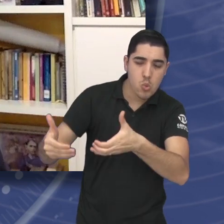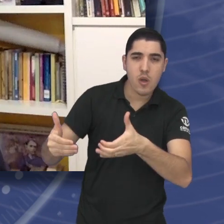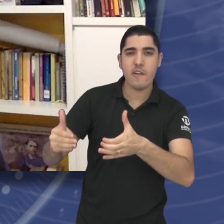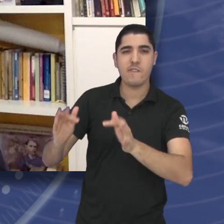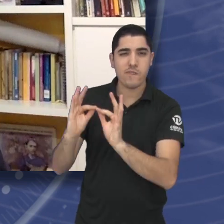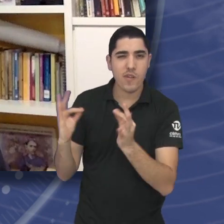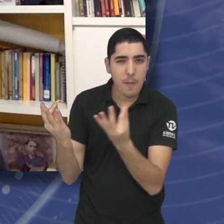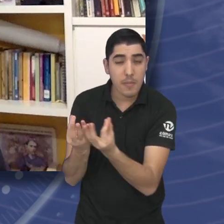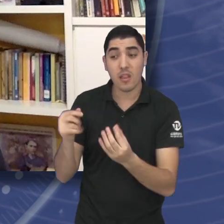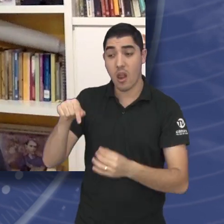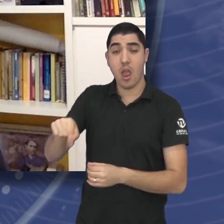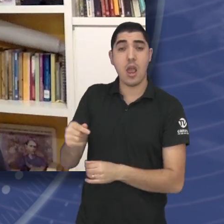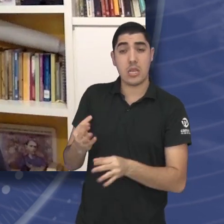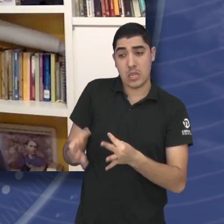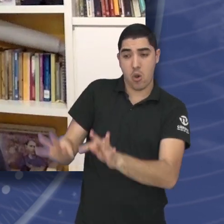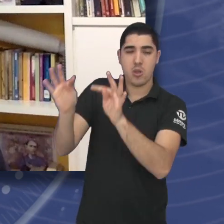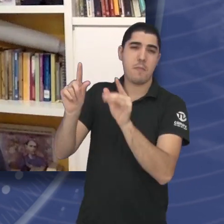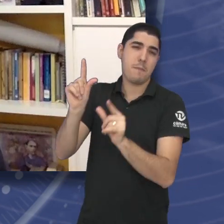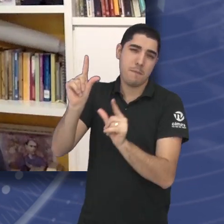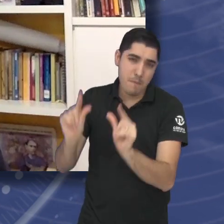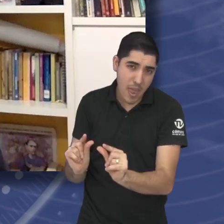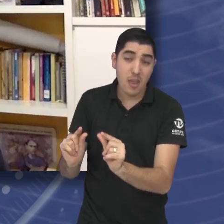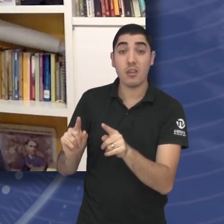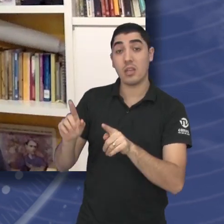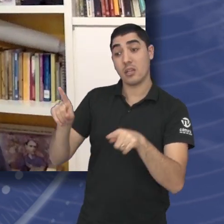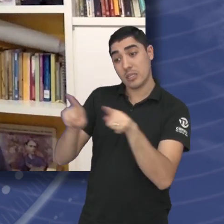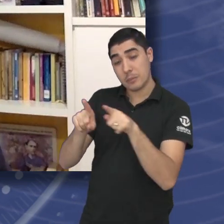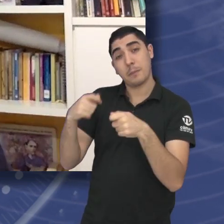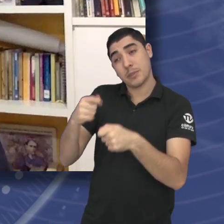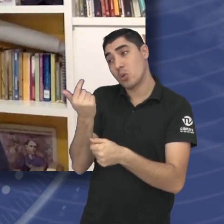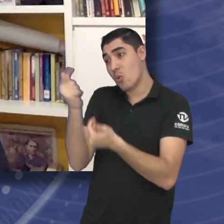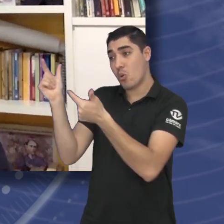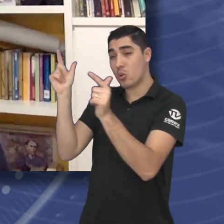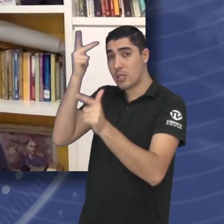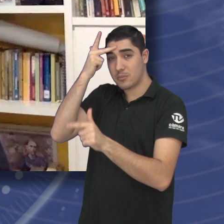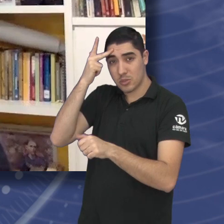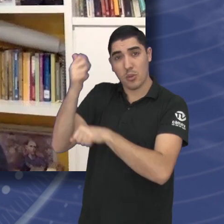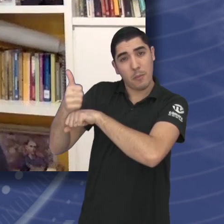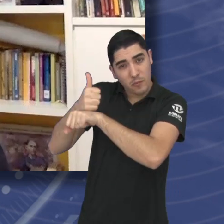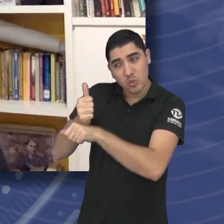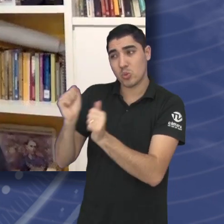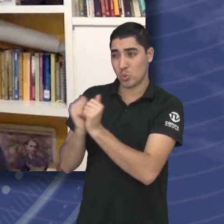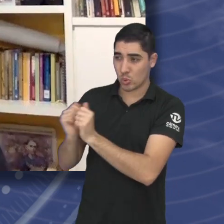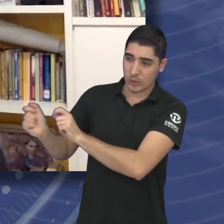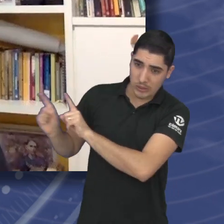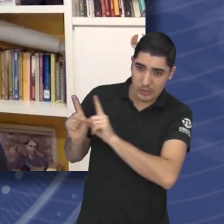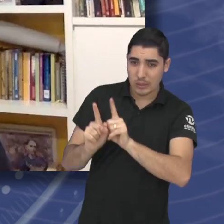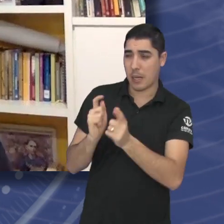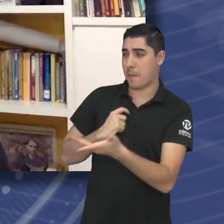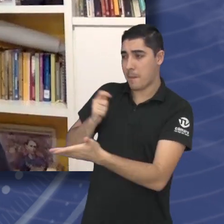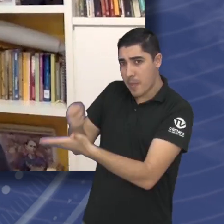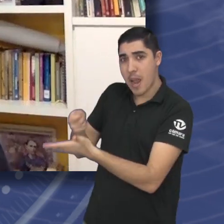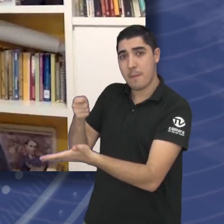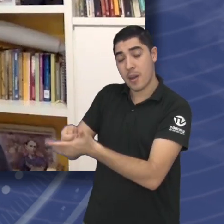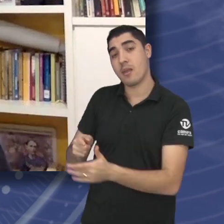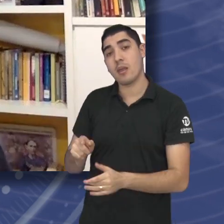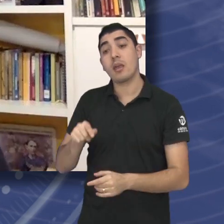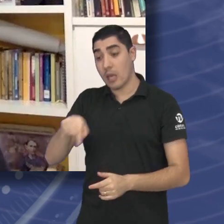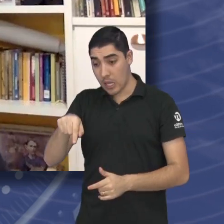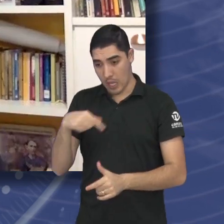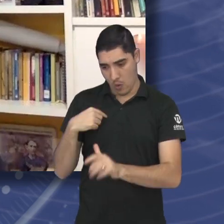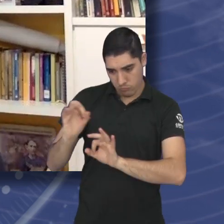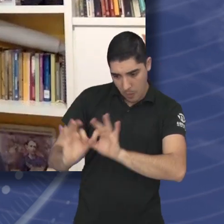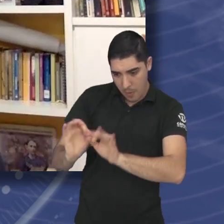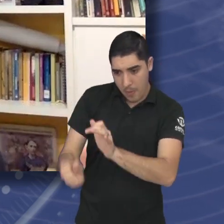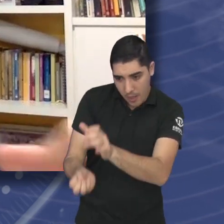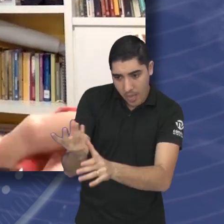tecnológica ela é menor e eu uso mais trabalhadores e trabalhadoras para fazer isso, por exemplo. Para quem produzir? Isso significa dizer, além